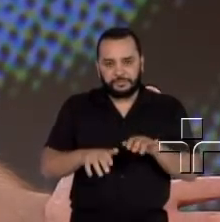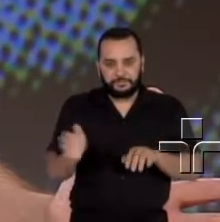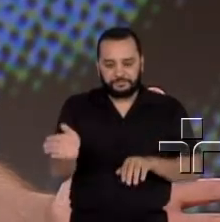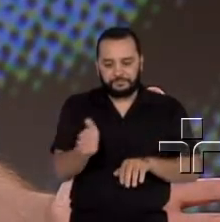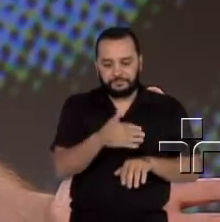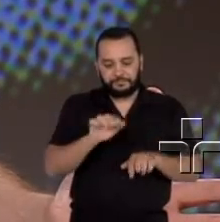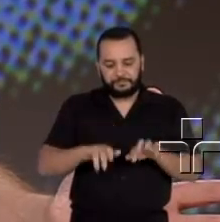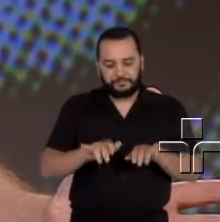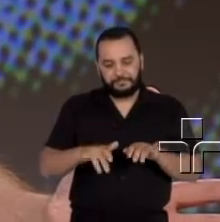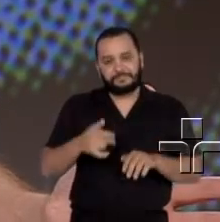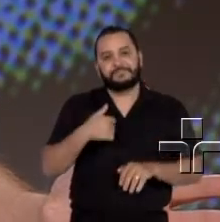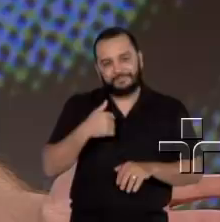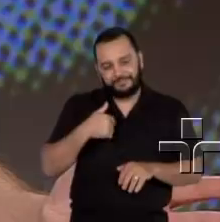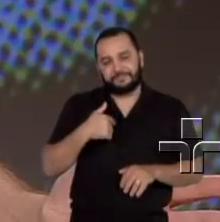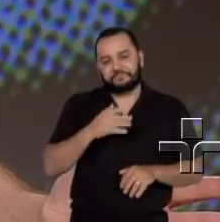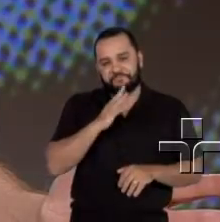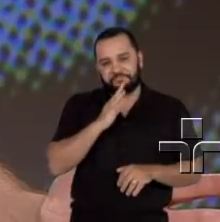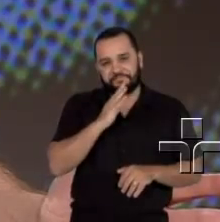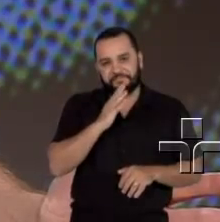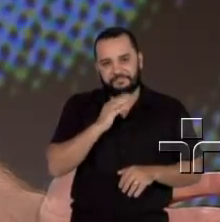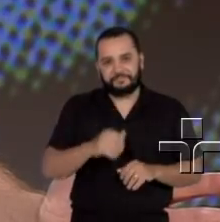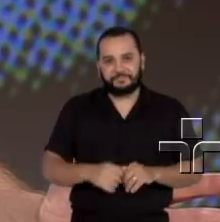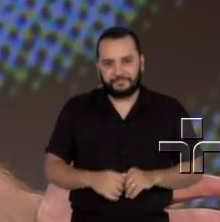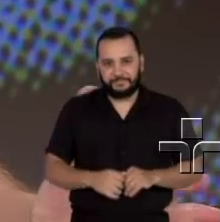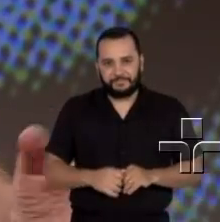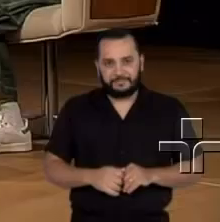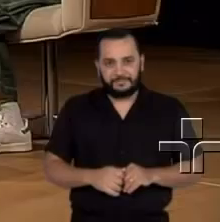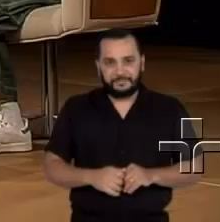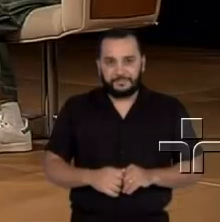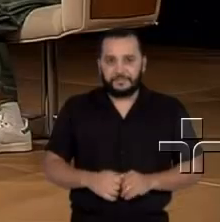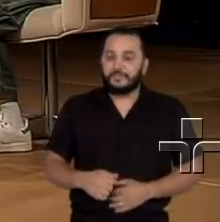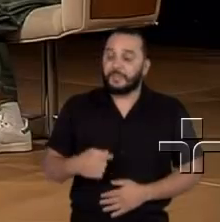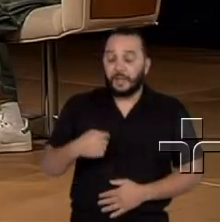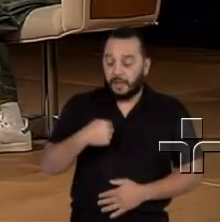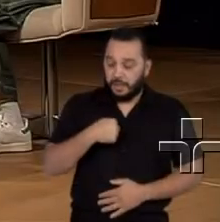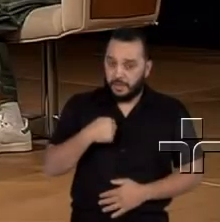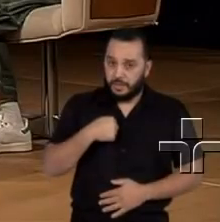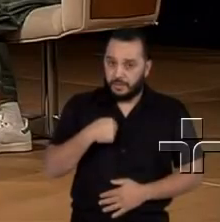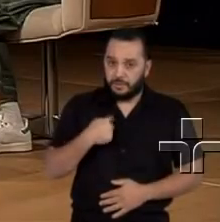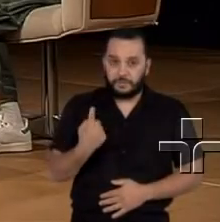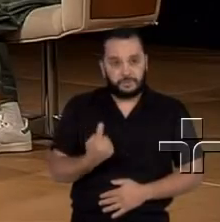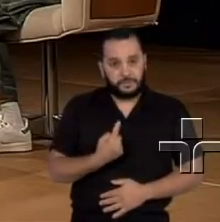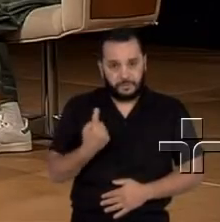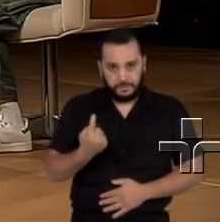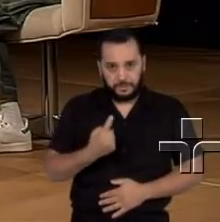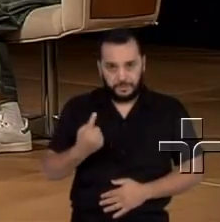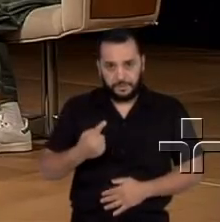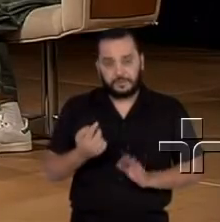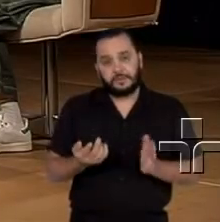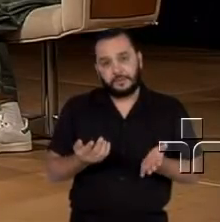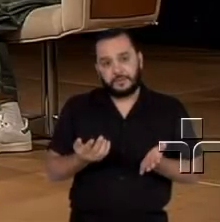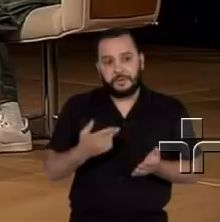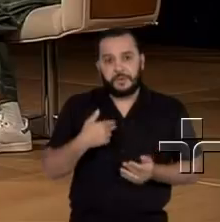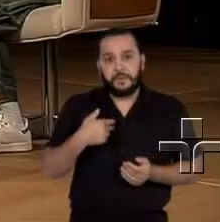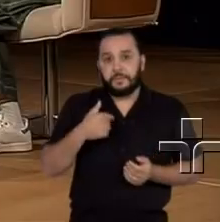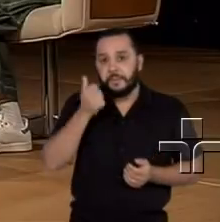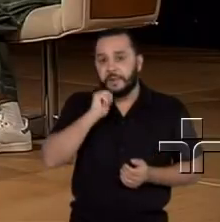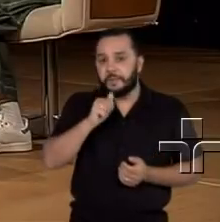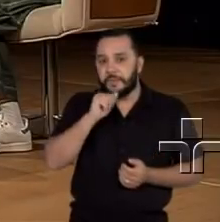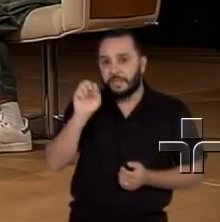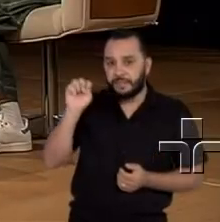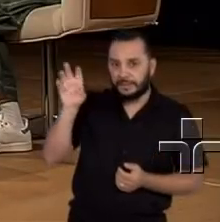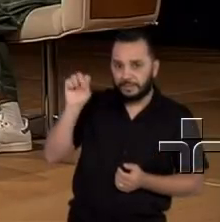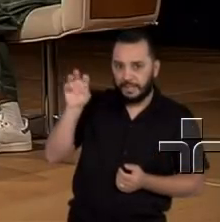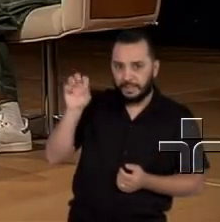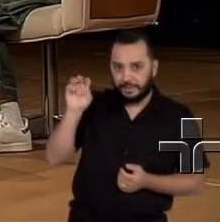Então, sabe o que eu fazia? Eu sozinho, minha mãe saía, eu ficava... O maior